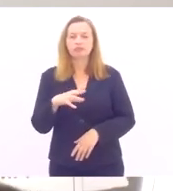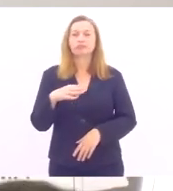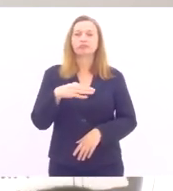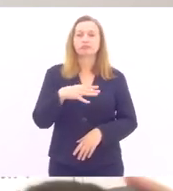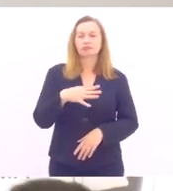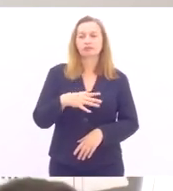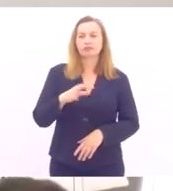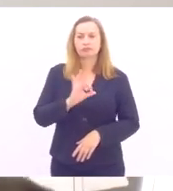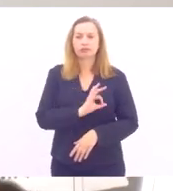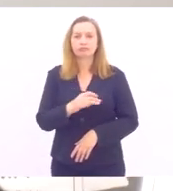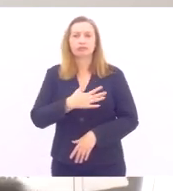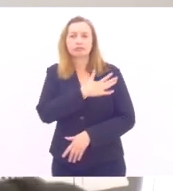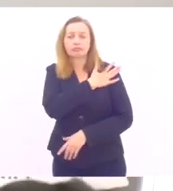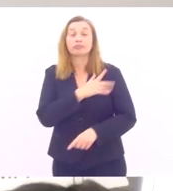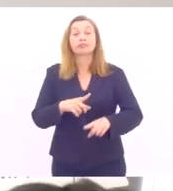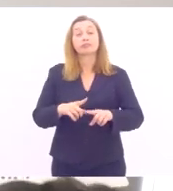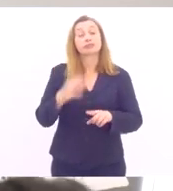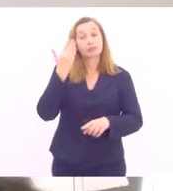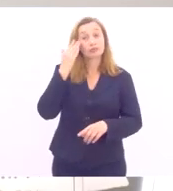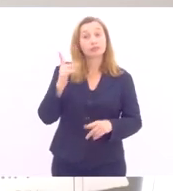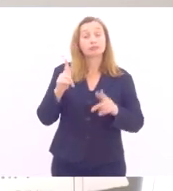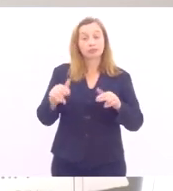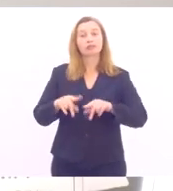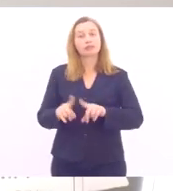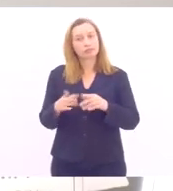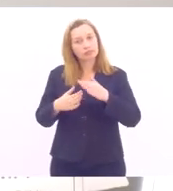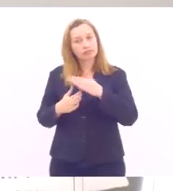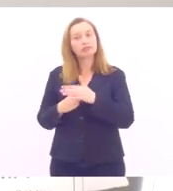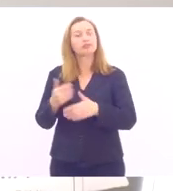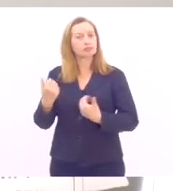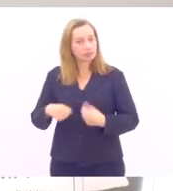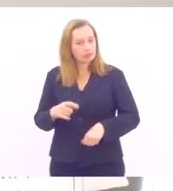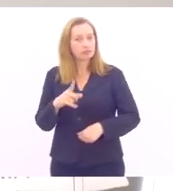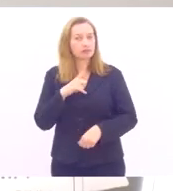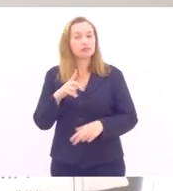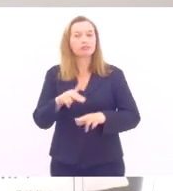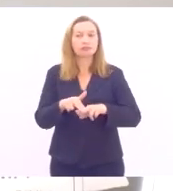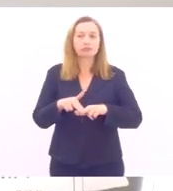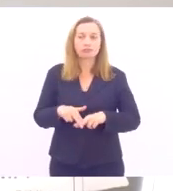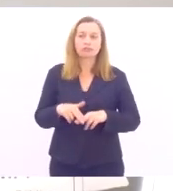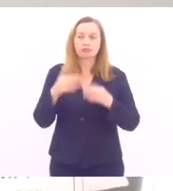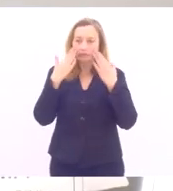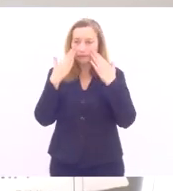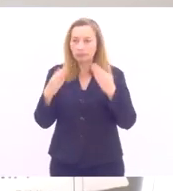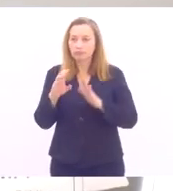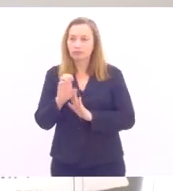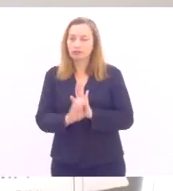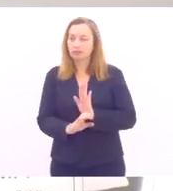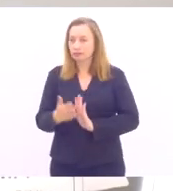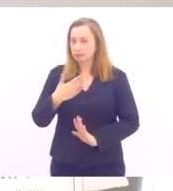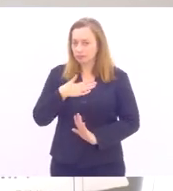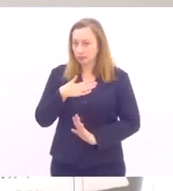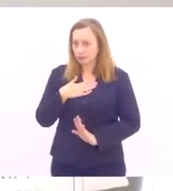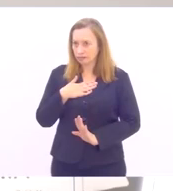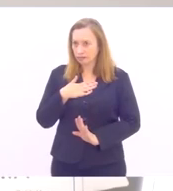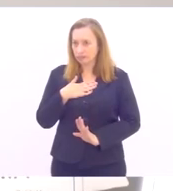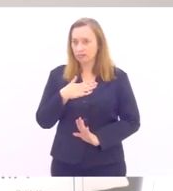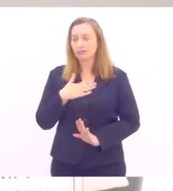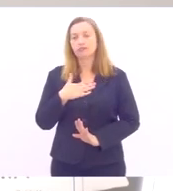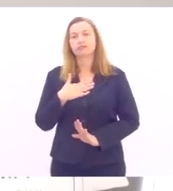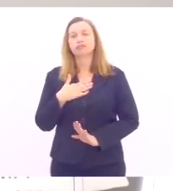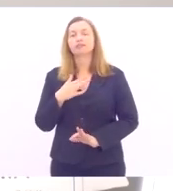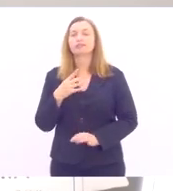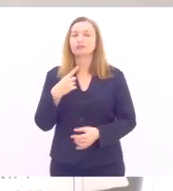esse entendimento, mas tem que ter uma limitação. Então, por isso que foram apresentadas as emendas da minha autoria. A gente vem aqui justamente